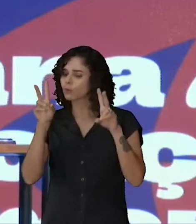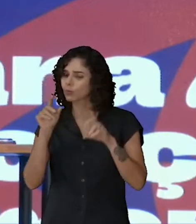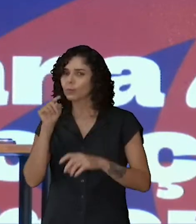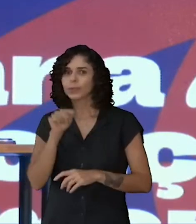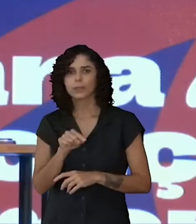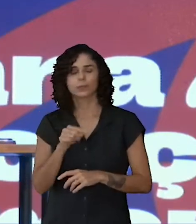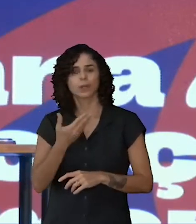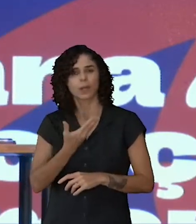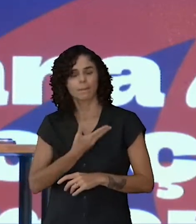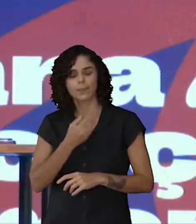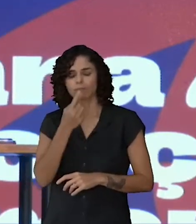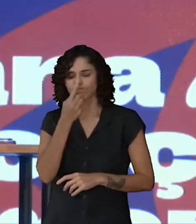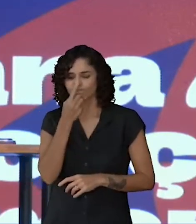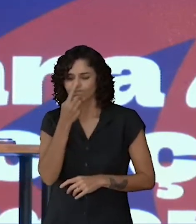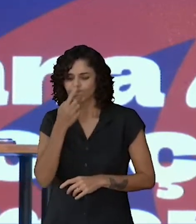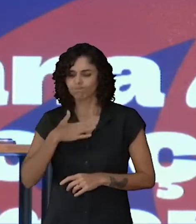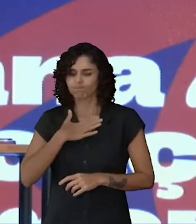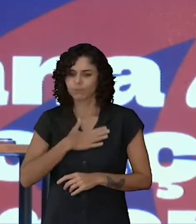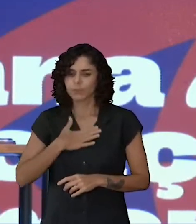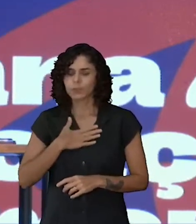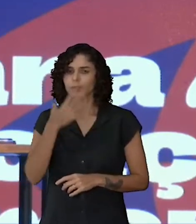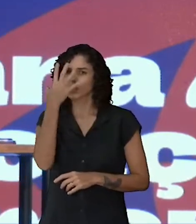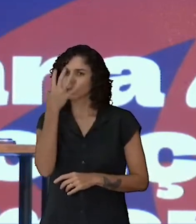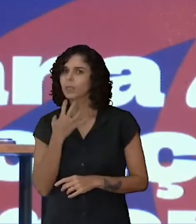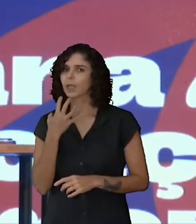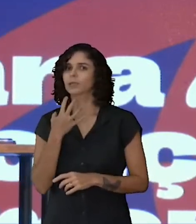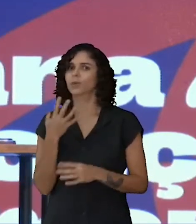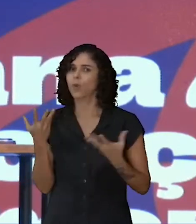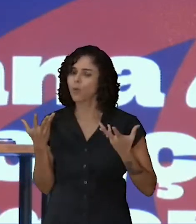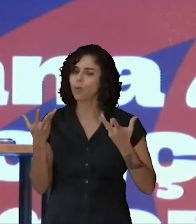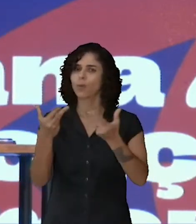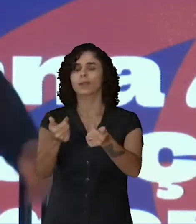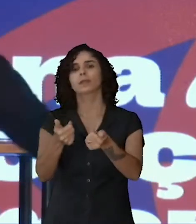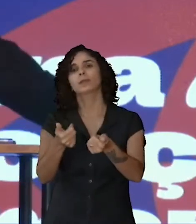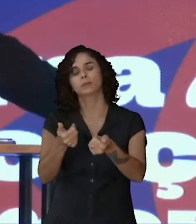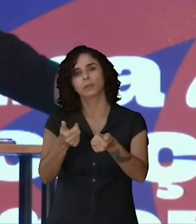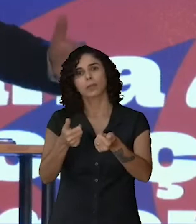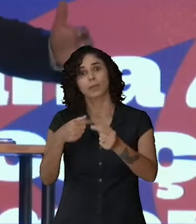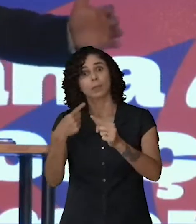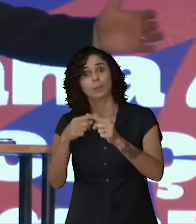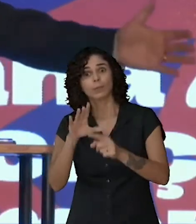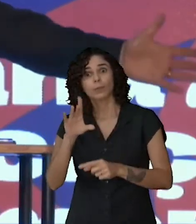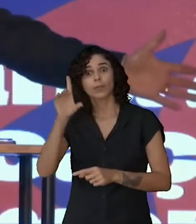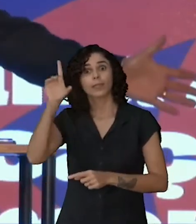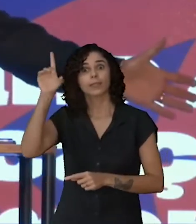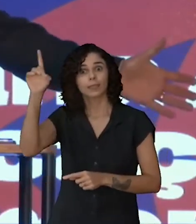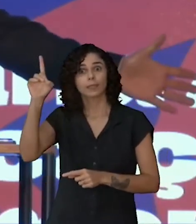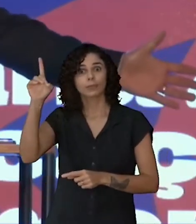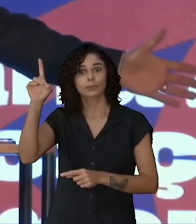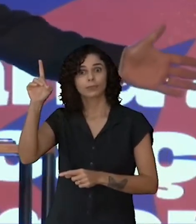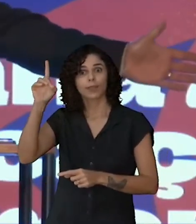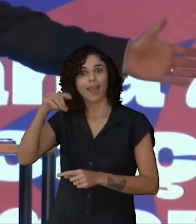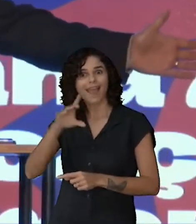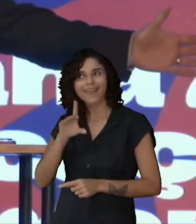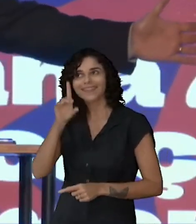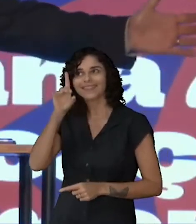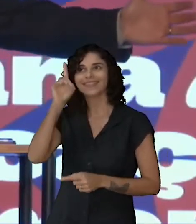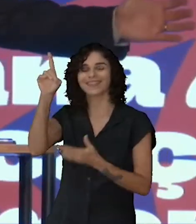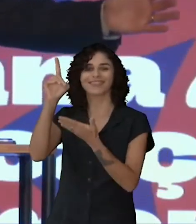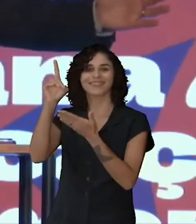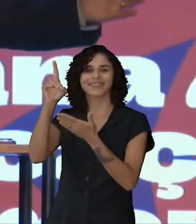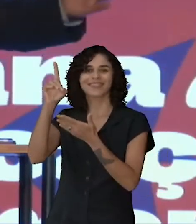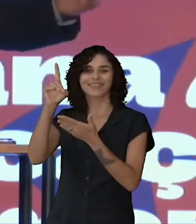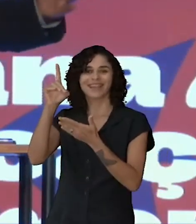gente séria, gente da melhor qualidade, porque Deus é Deus da igreja toda. E de vez em quando